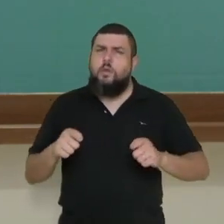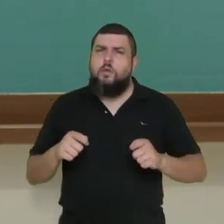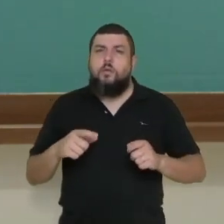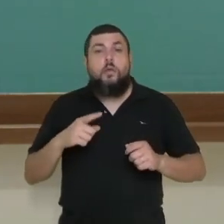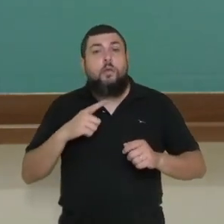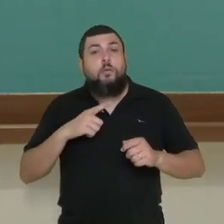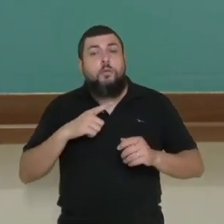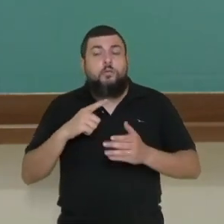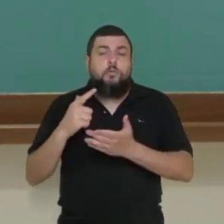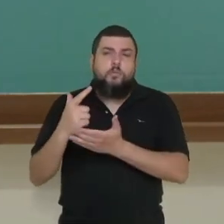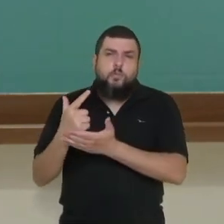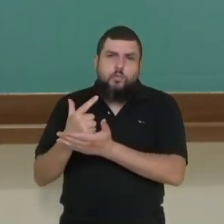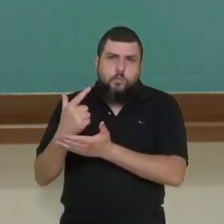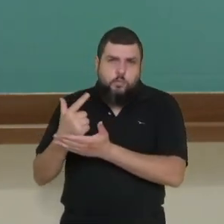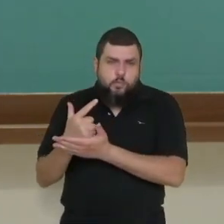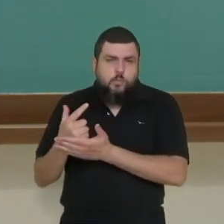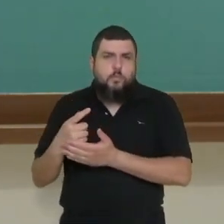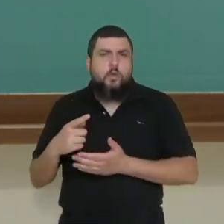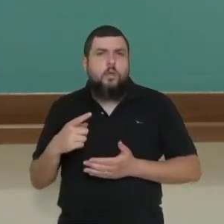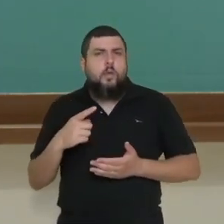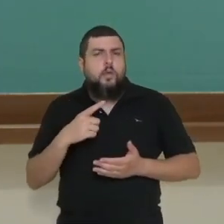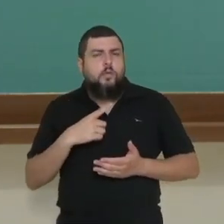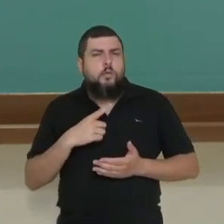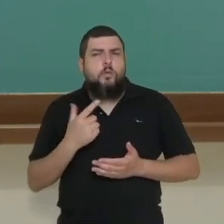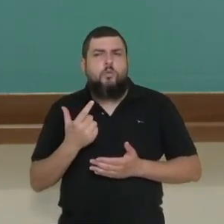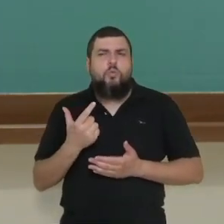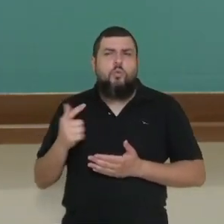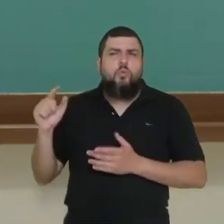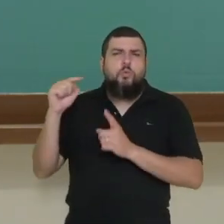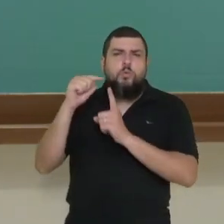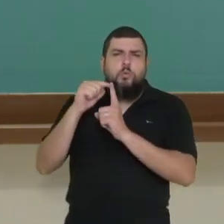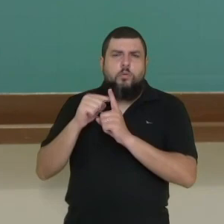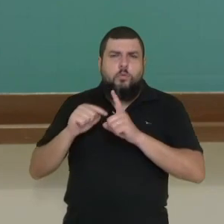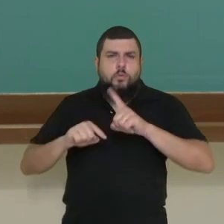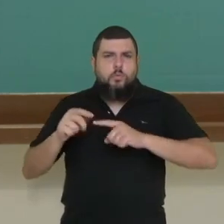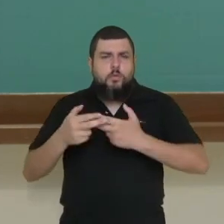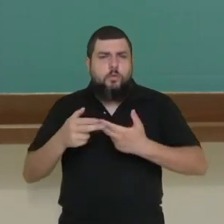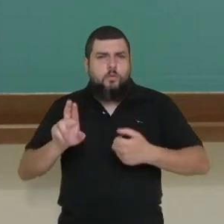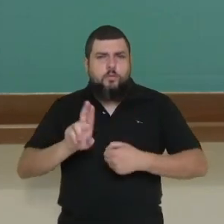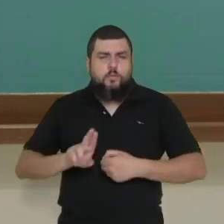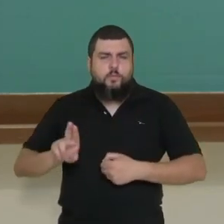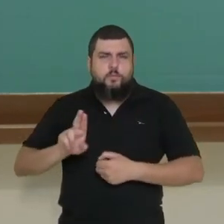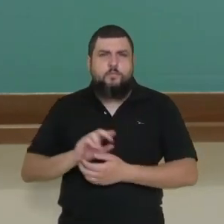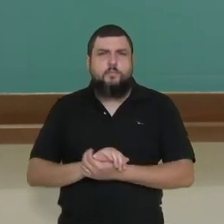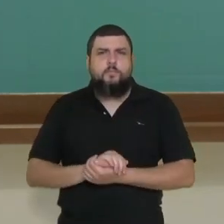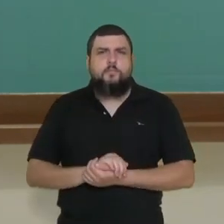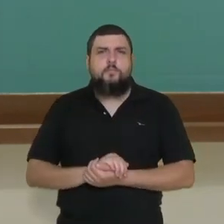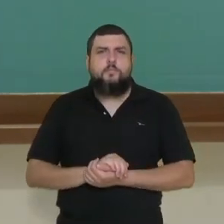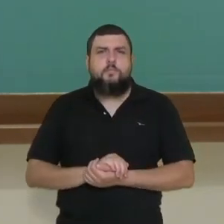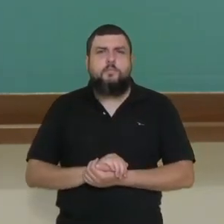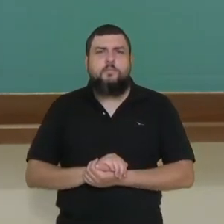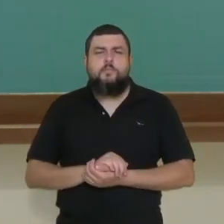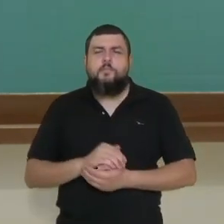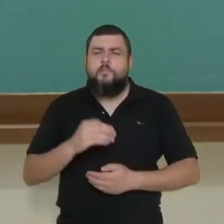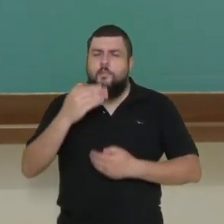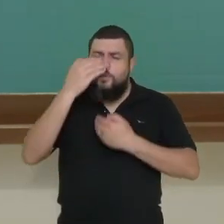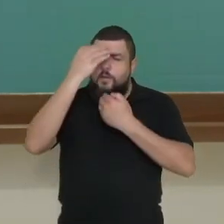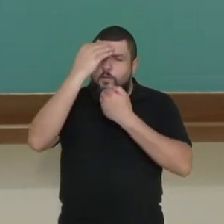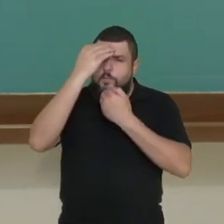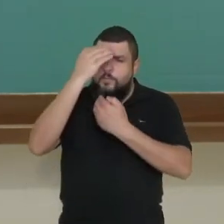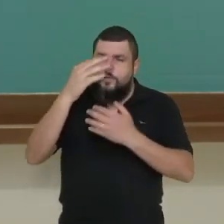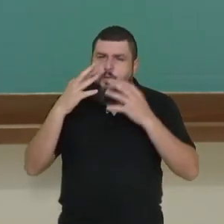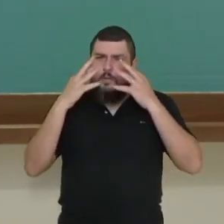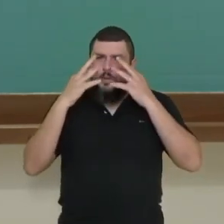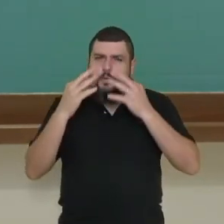vai ter outros tipos de materiais que você pode utilizar, ok? Gente, agradeço a atenção de